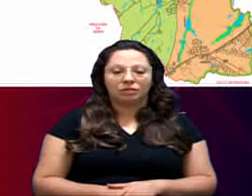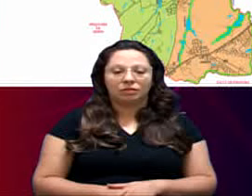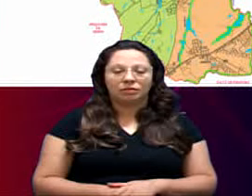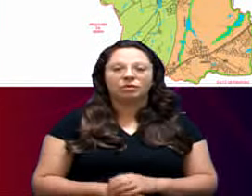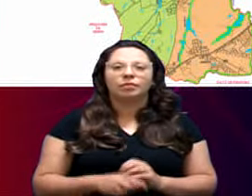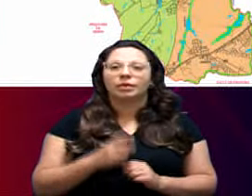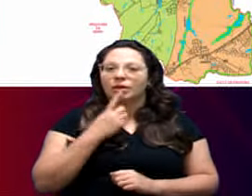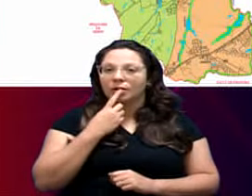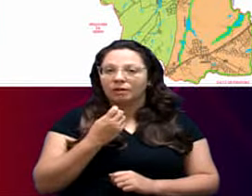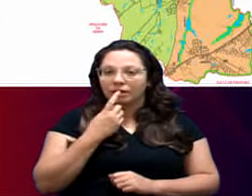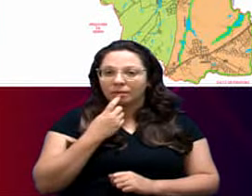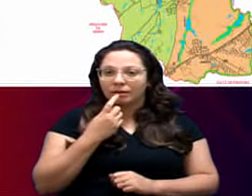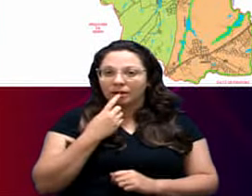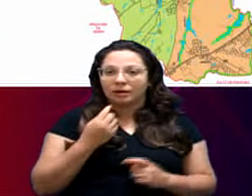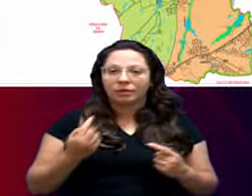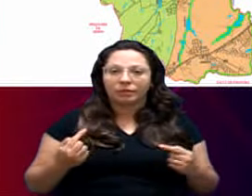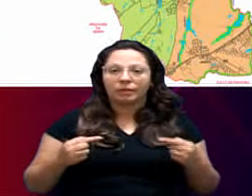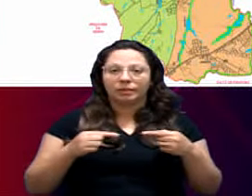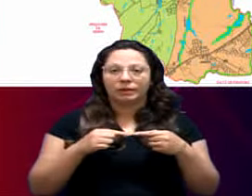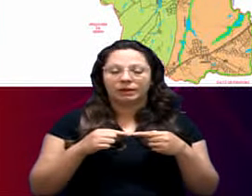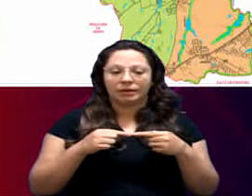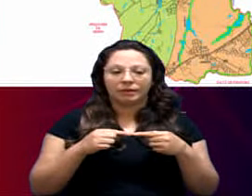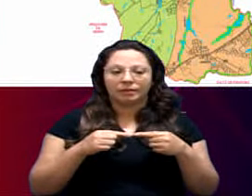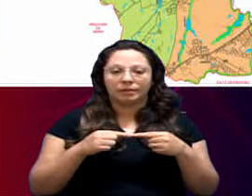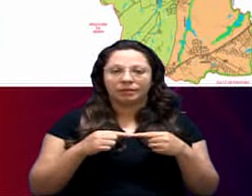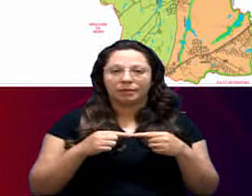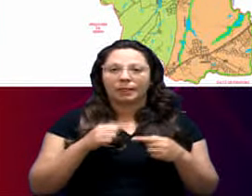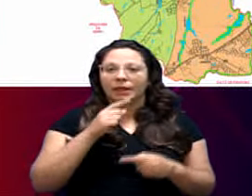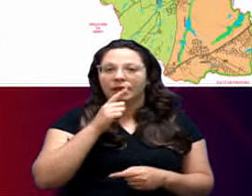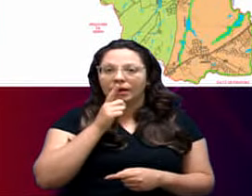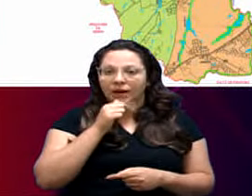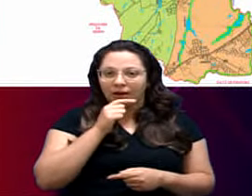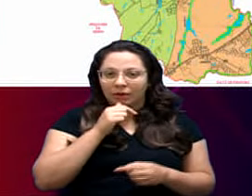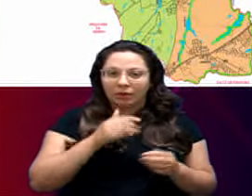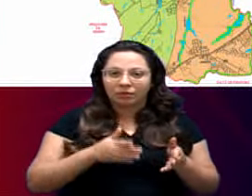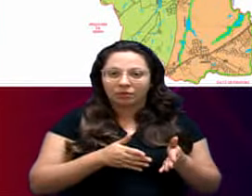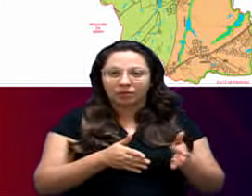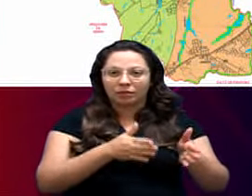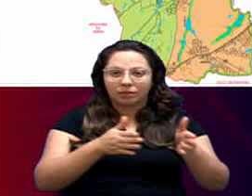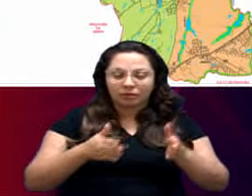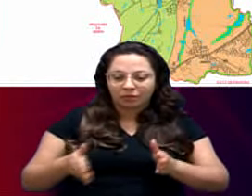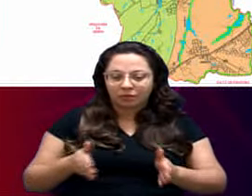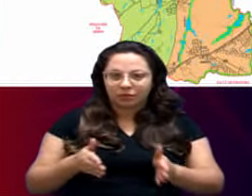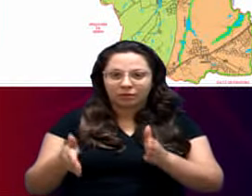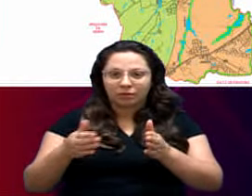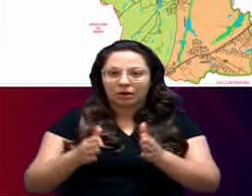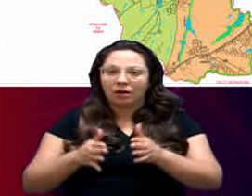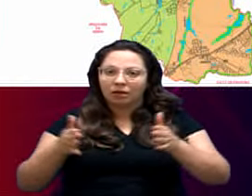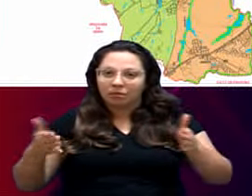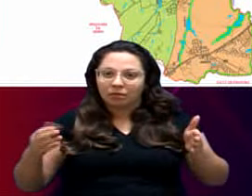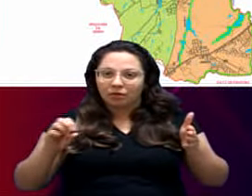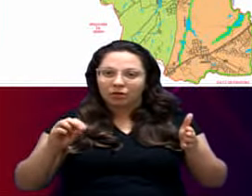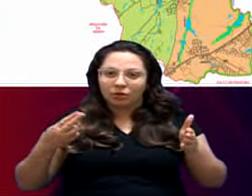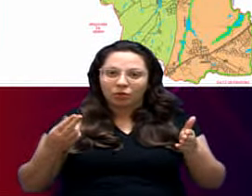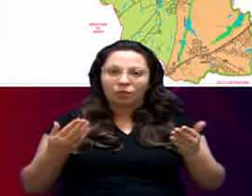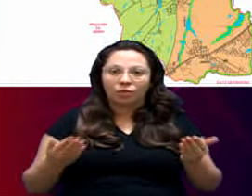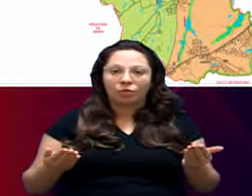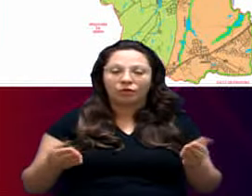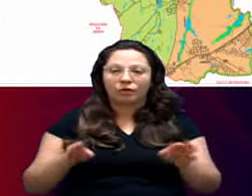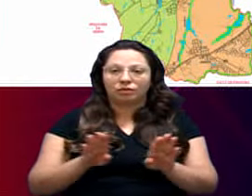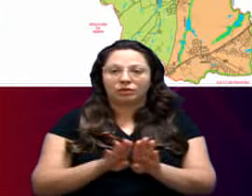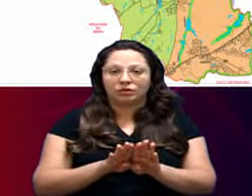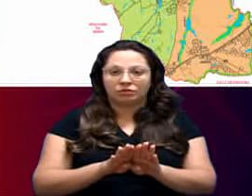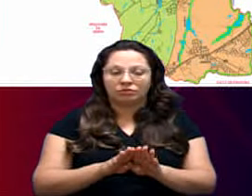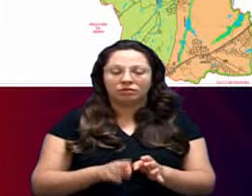em vermelho que indicam a os corpos hídricos de monitoramento e controle seja canal aberto Ou seja também é